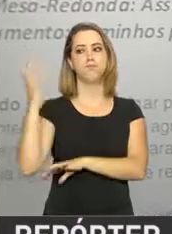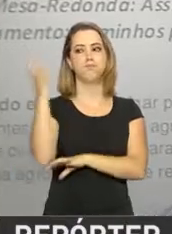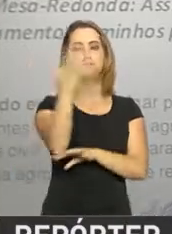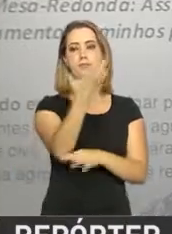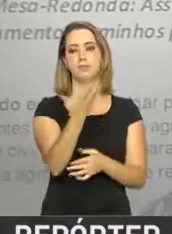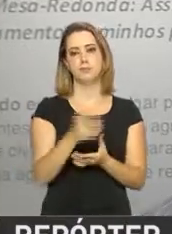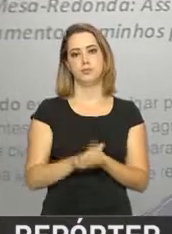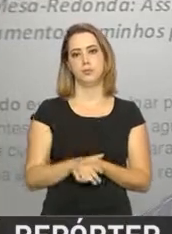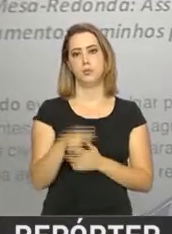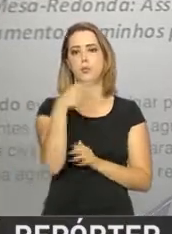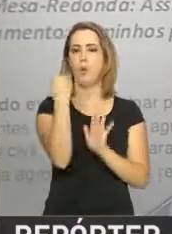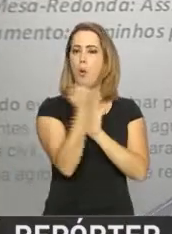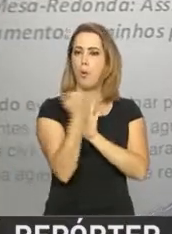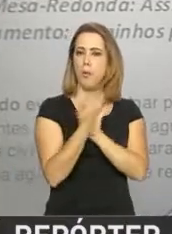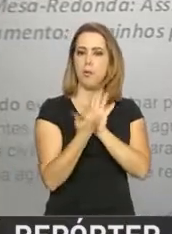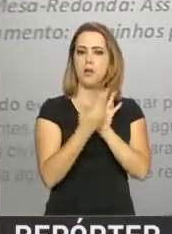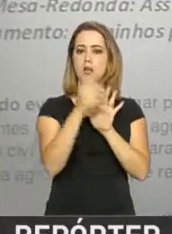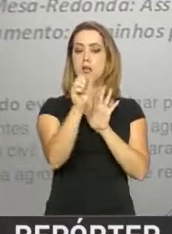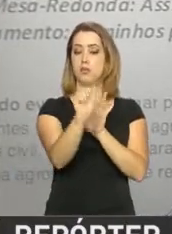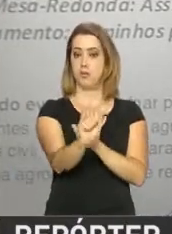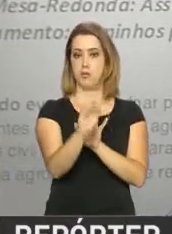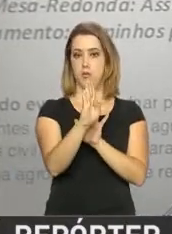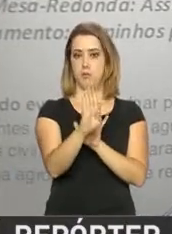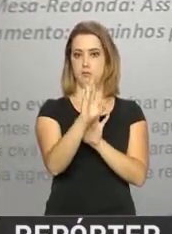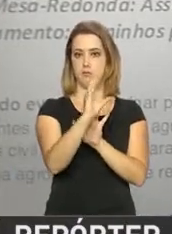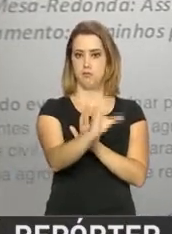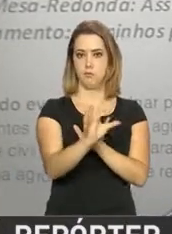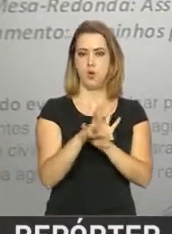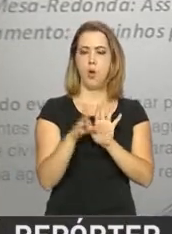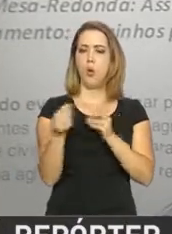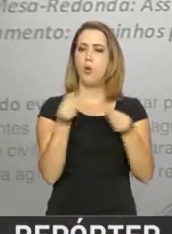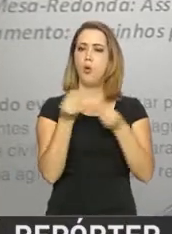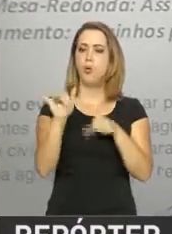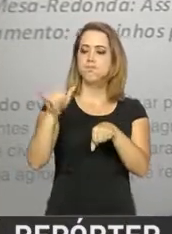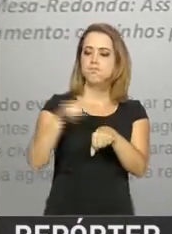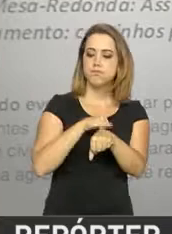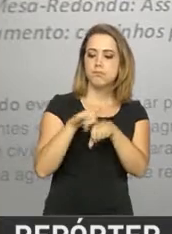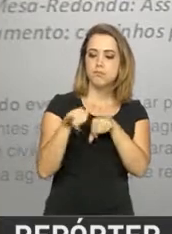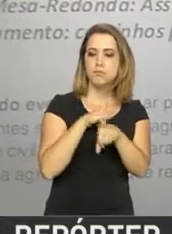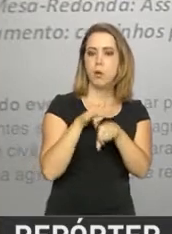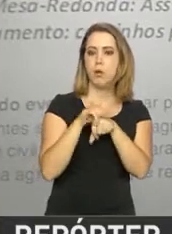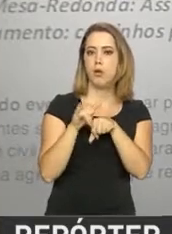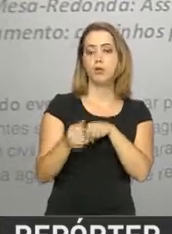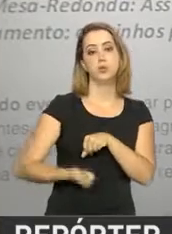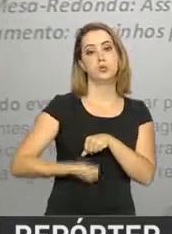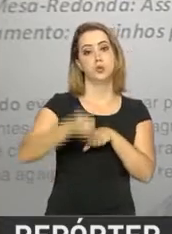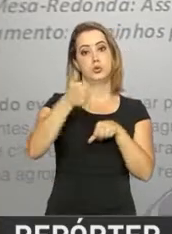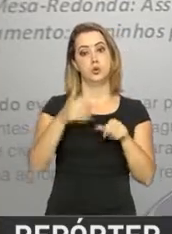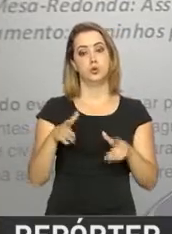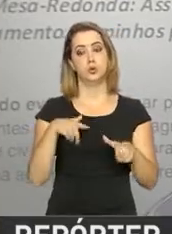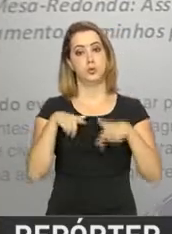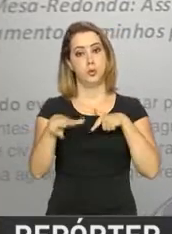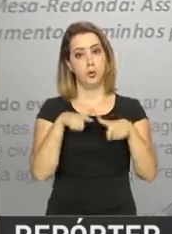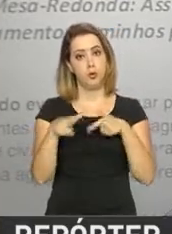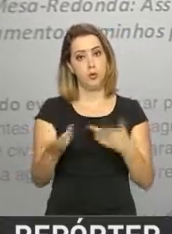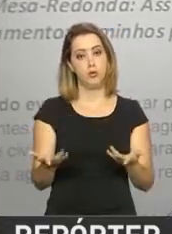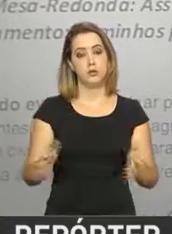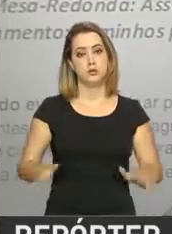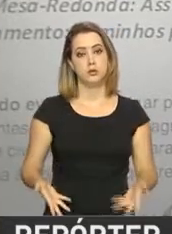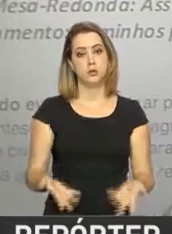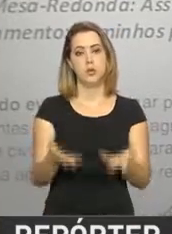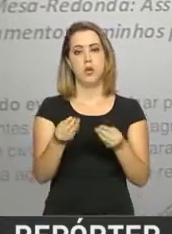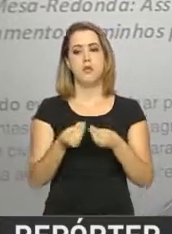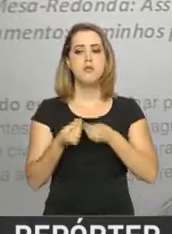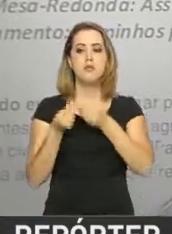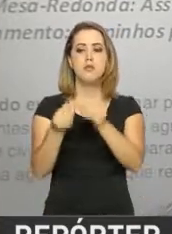ele pensou realmente uma estratégia de promover a capacitação nem o elevar o